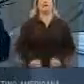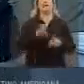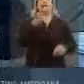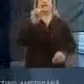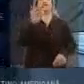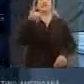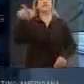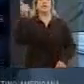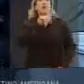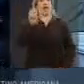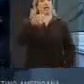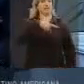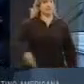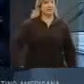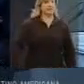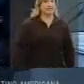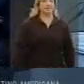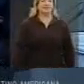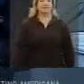Cristina e Cristina chegar na Argentina,